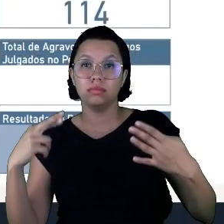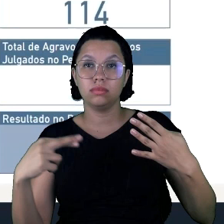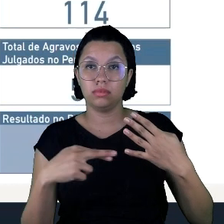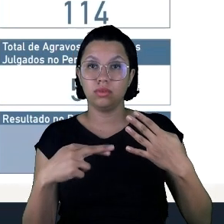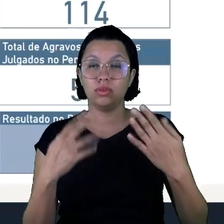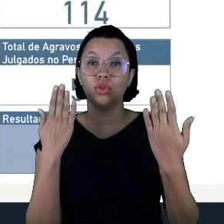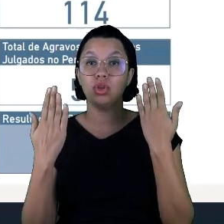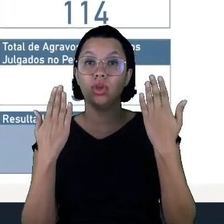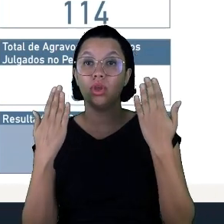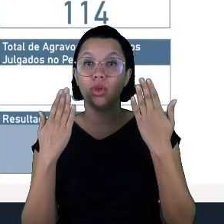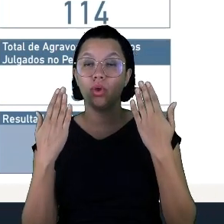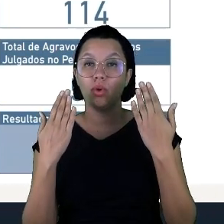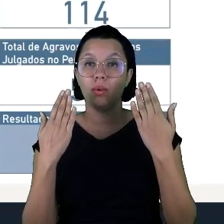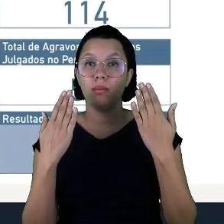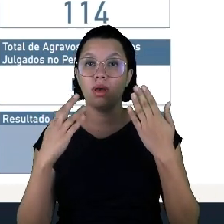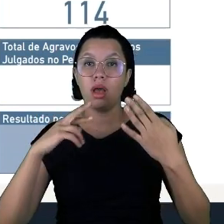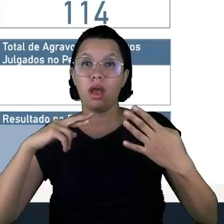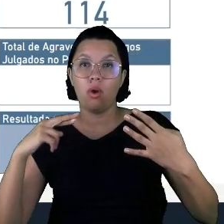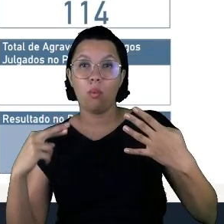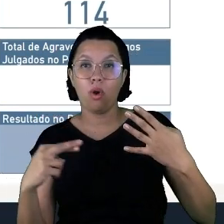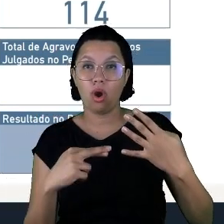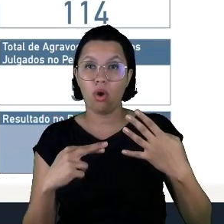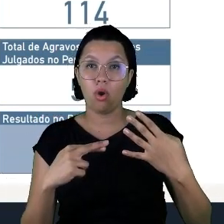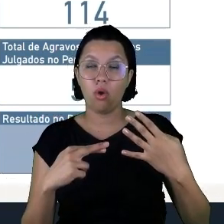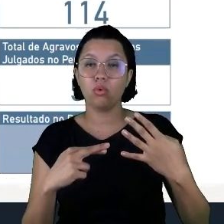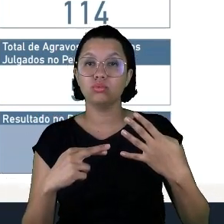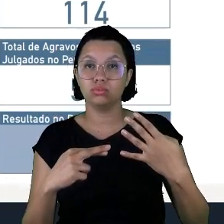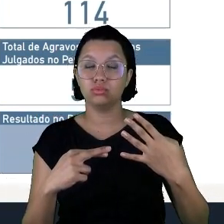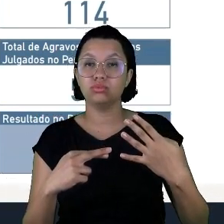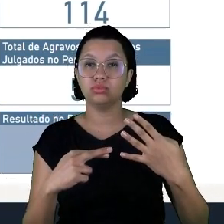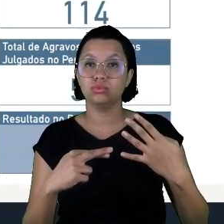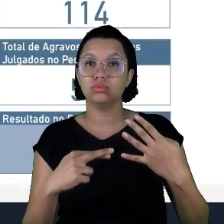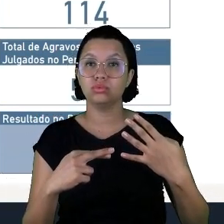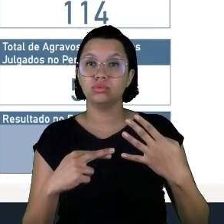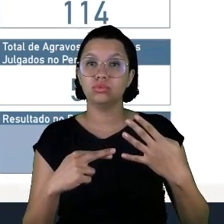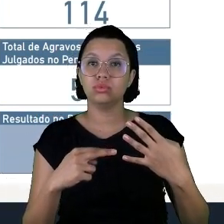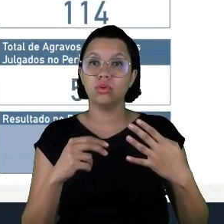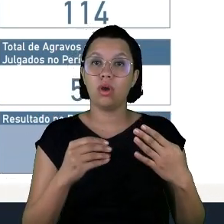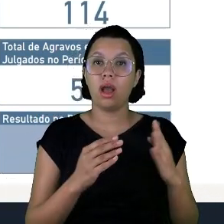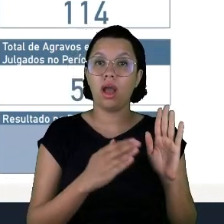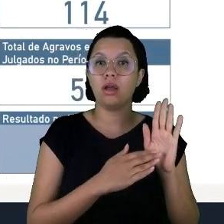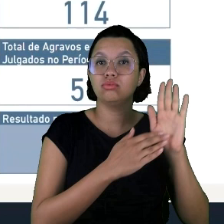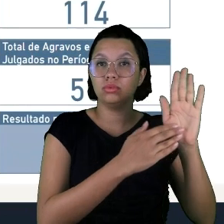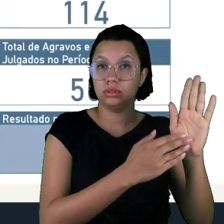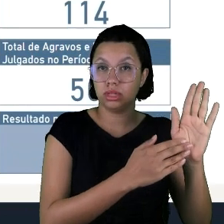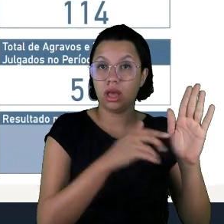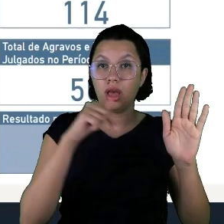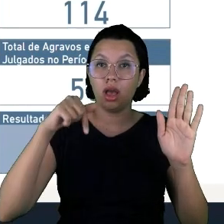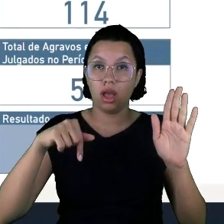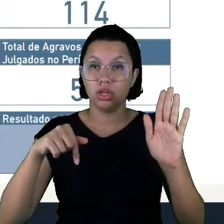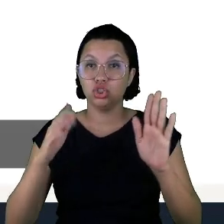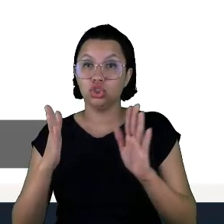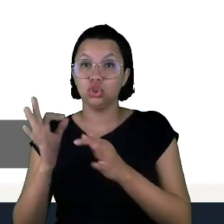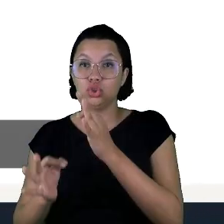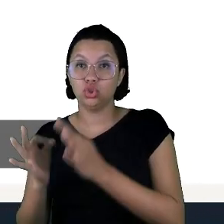a recorribilidade, que compara os recursos interpostos com os recursos